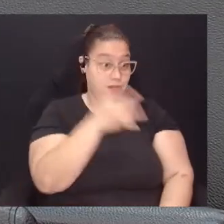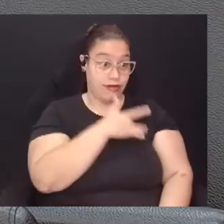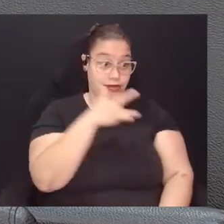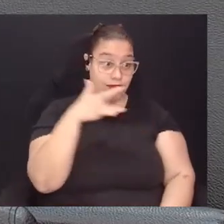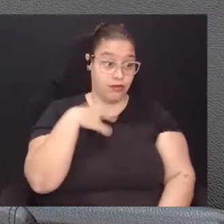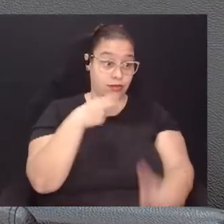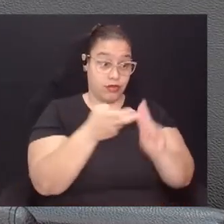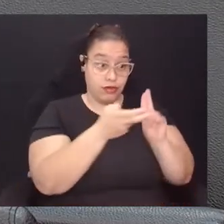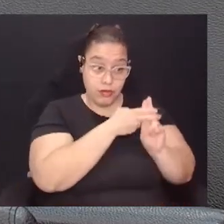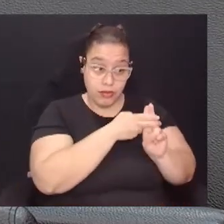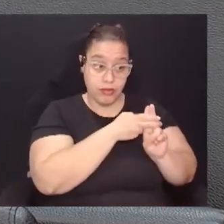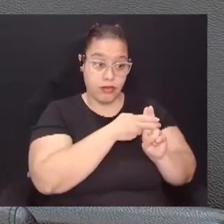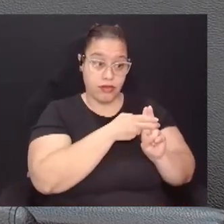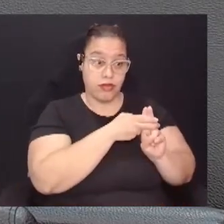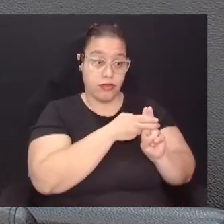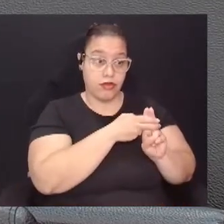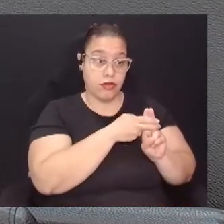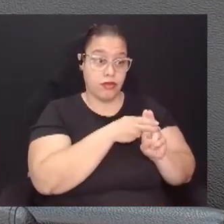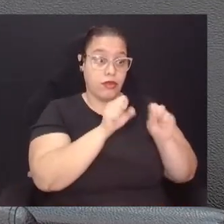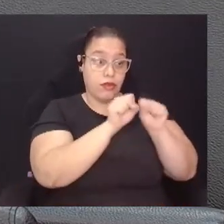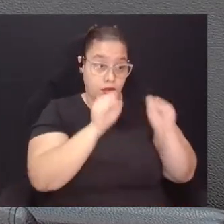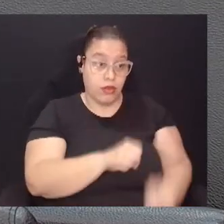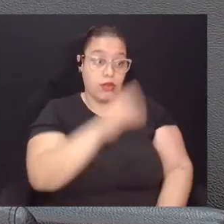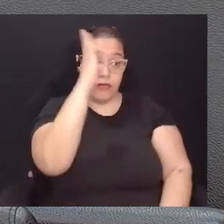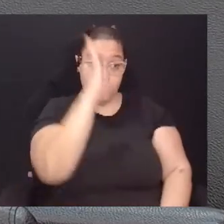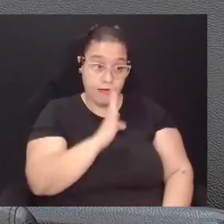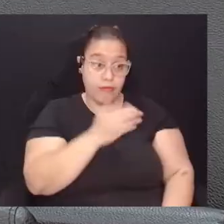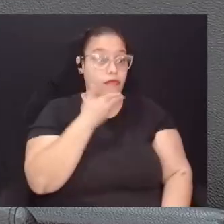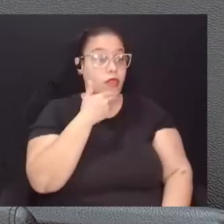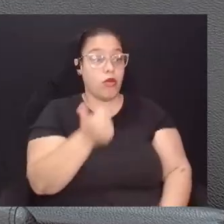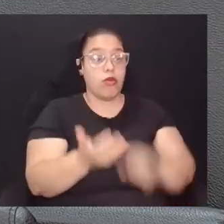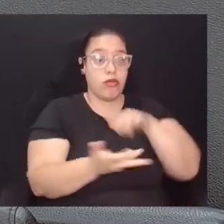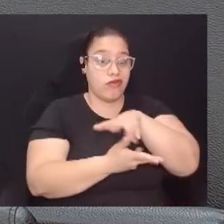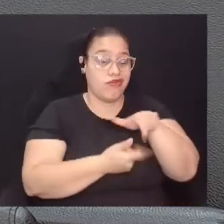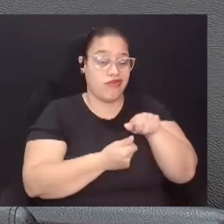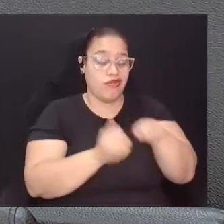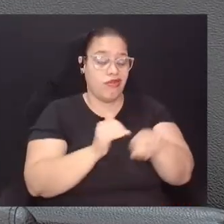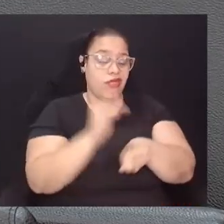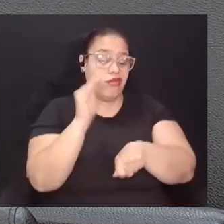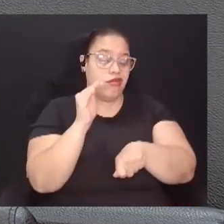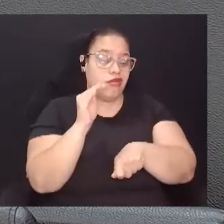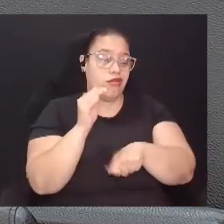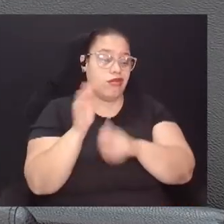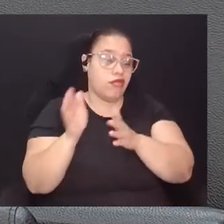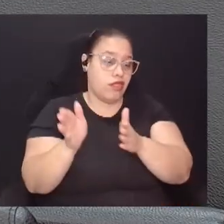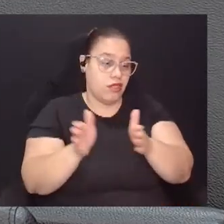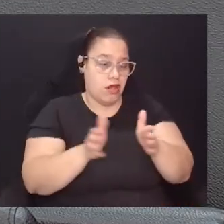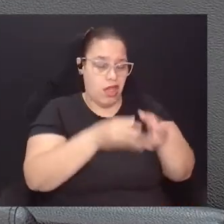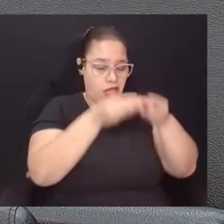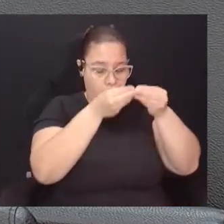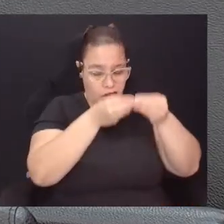falando da saúde, né, do SUS, que é o sistema único de saúde que tem no Brasil, né, um dos melhores do mundo, mas ele está cada vez mais em um processo